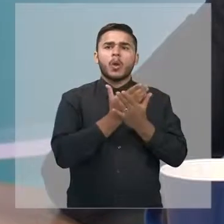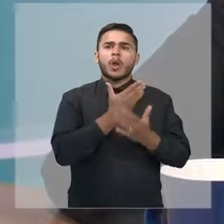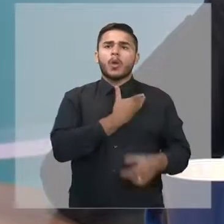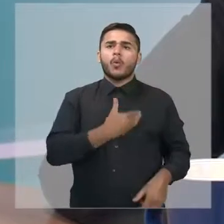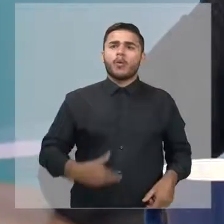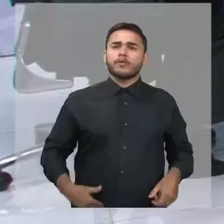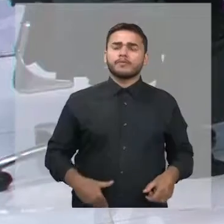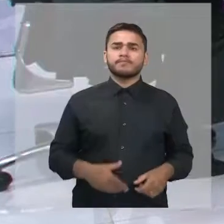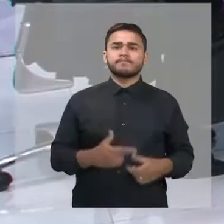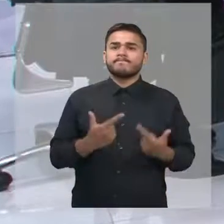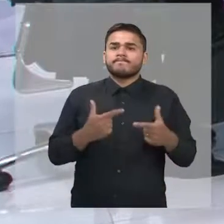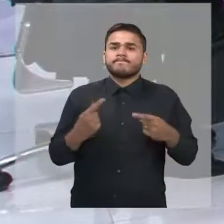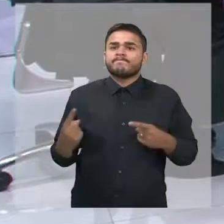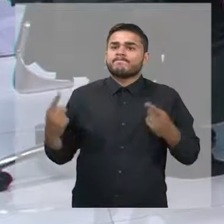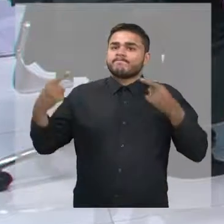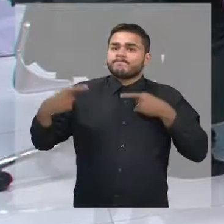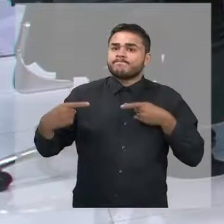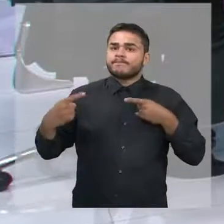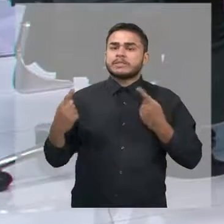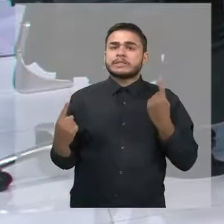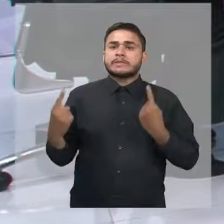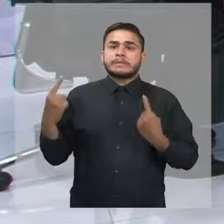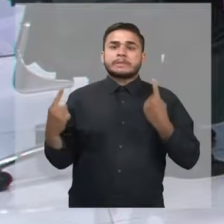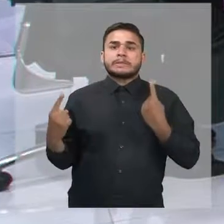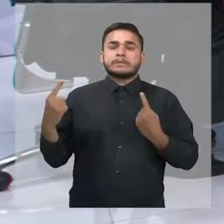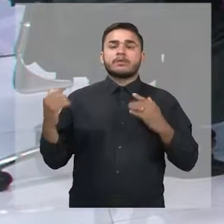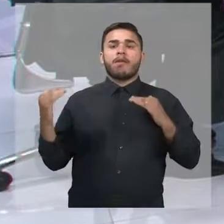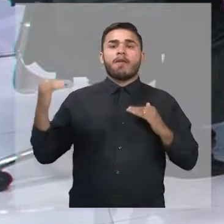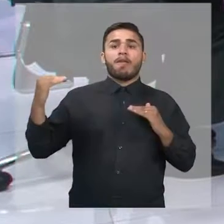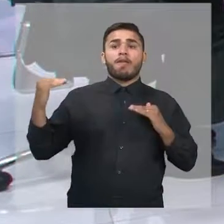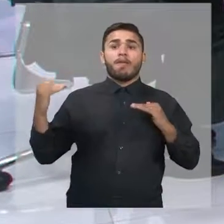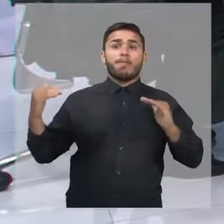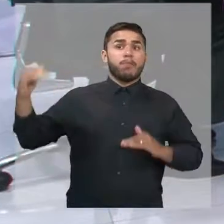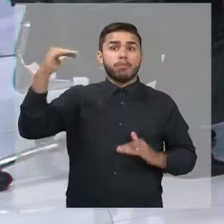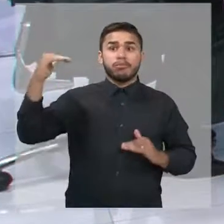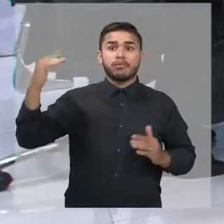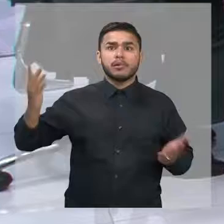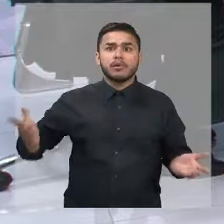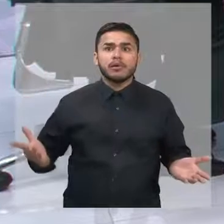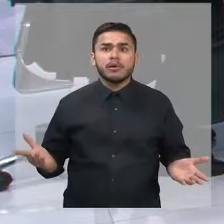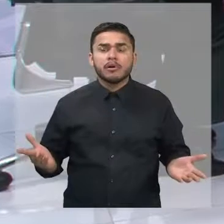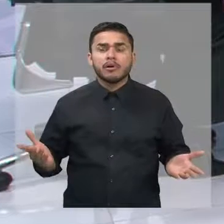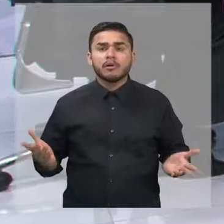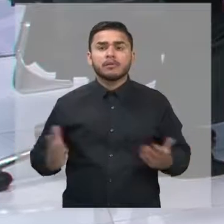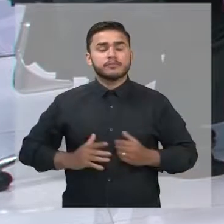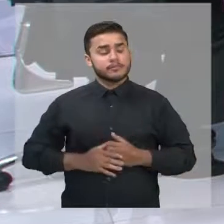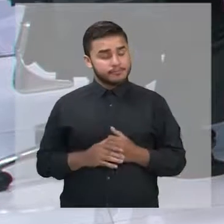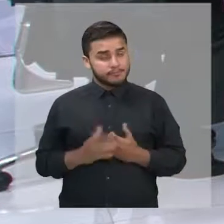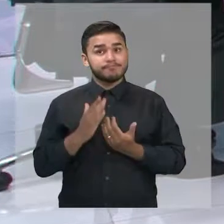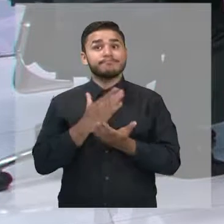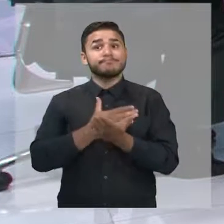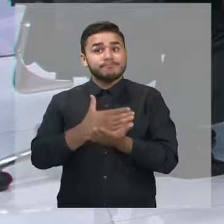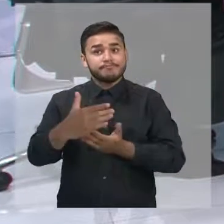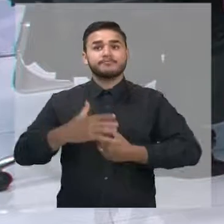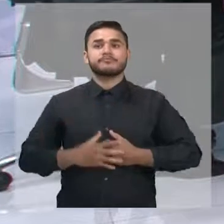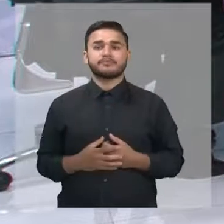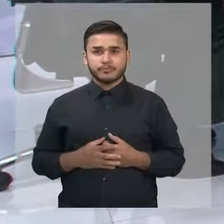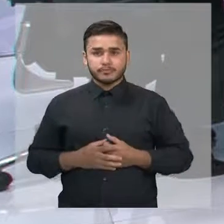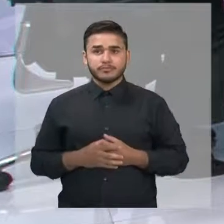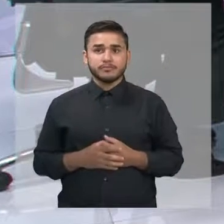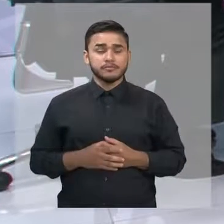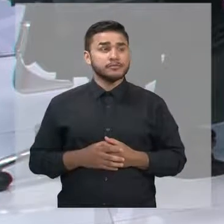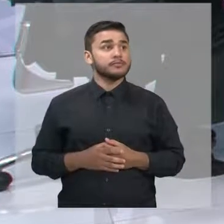fazer? Um psicotécnico para essas carreiras essenciais no Estado brasileiro, para